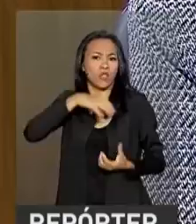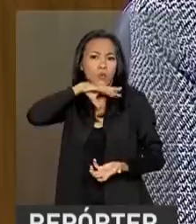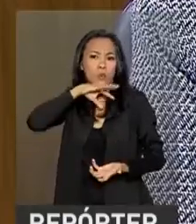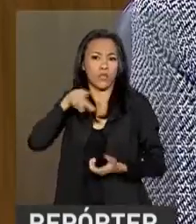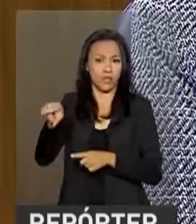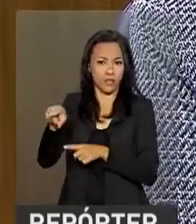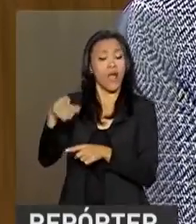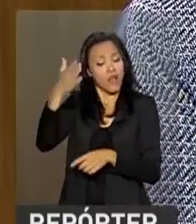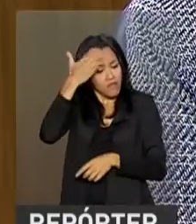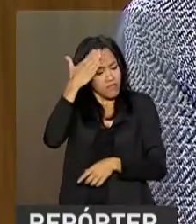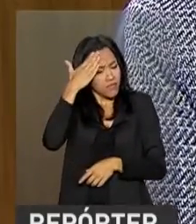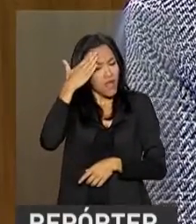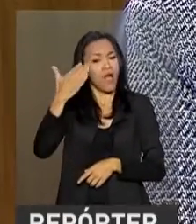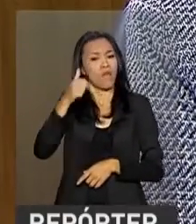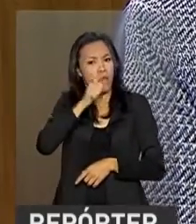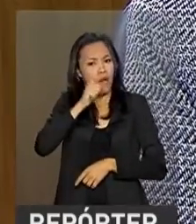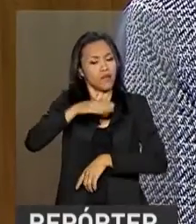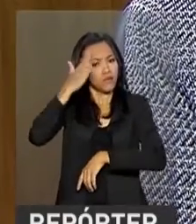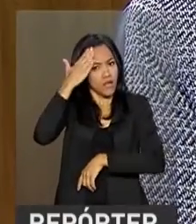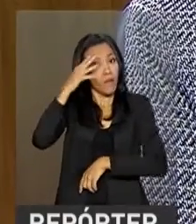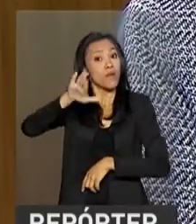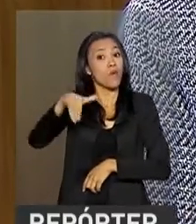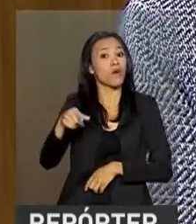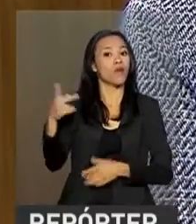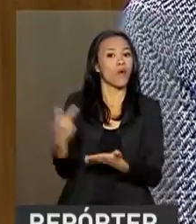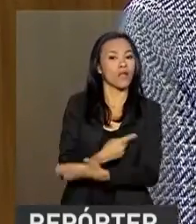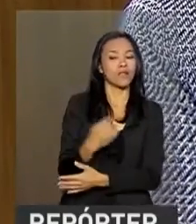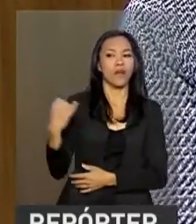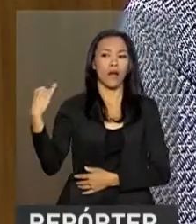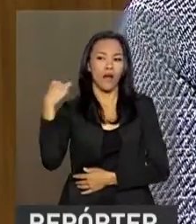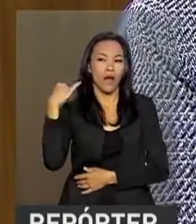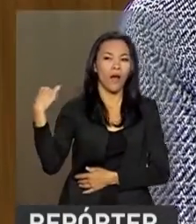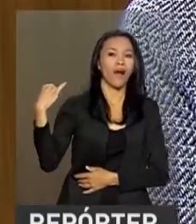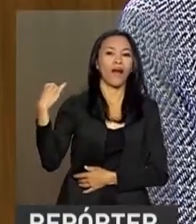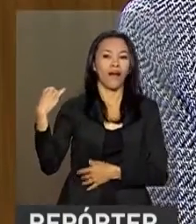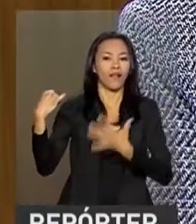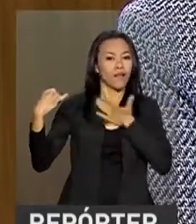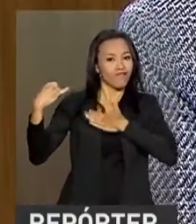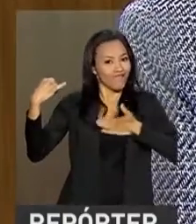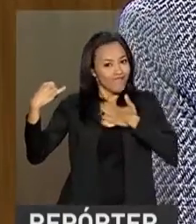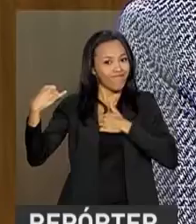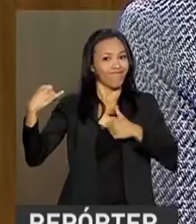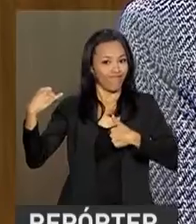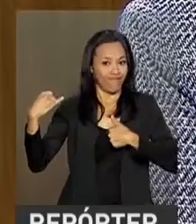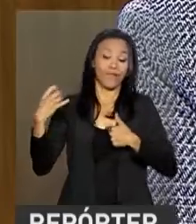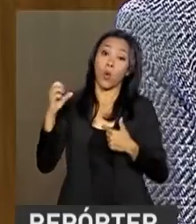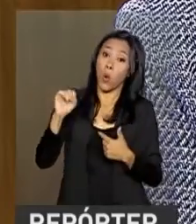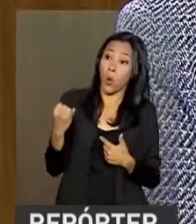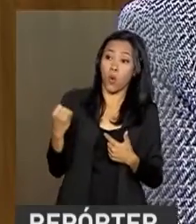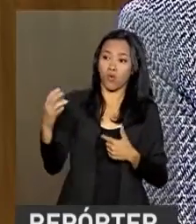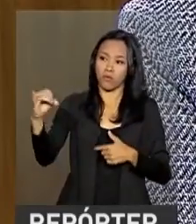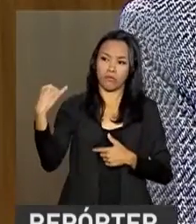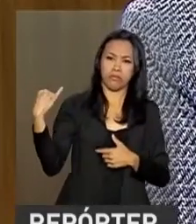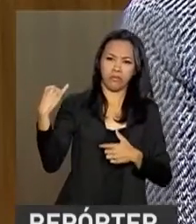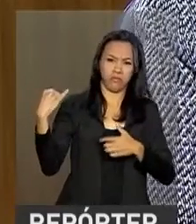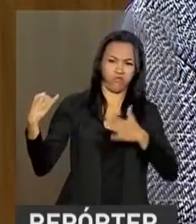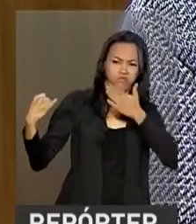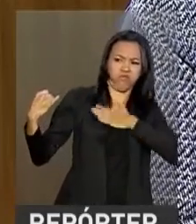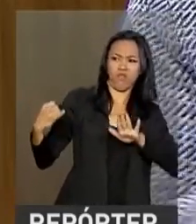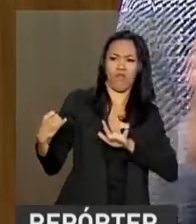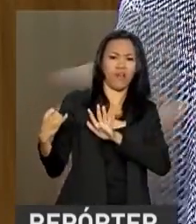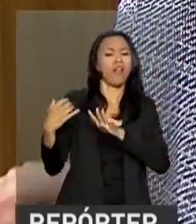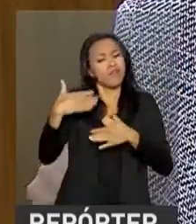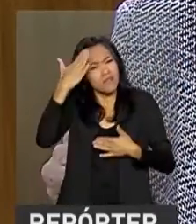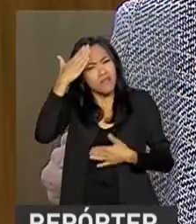sendo importunada quando está sendo assediada do de quando ela está sendo ali buscando uma relação é que pode